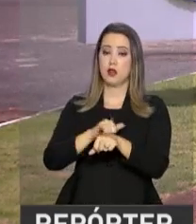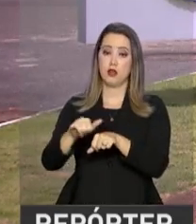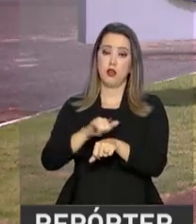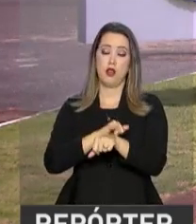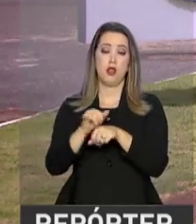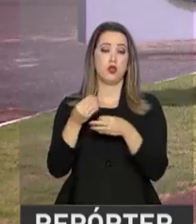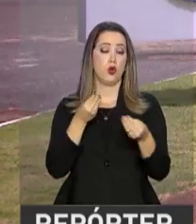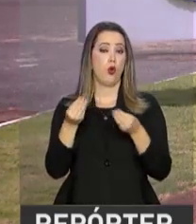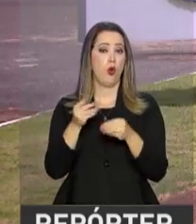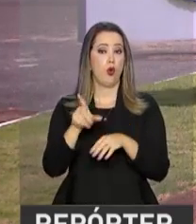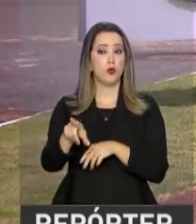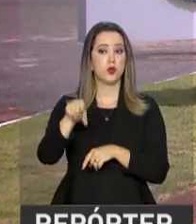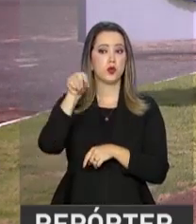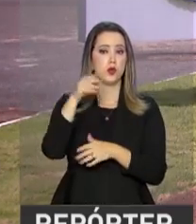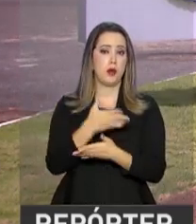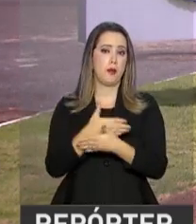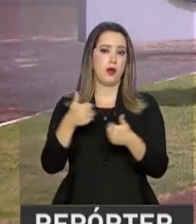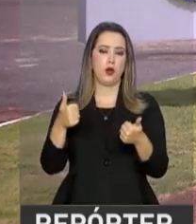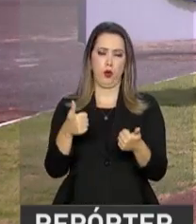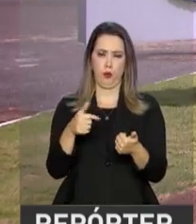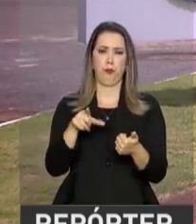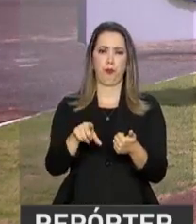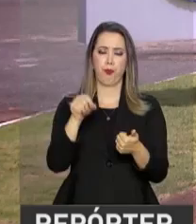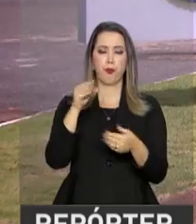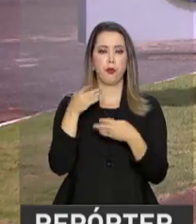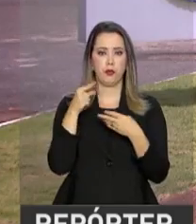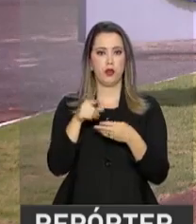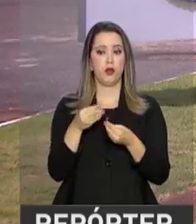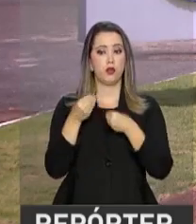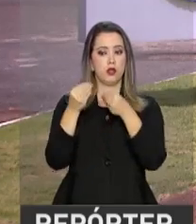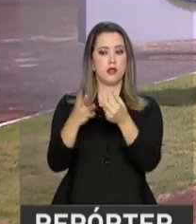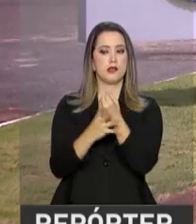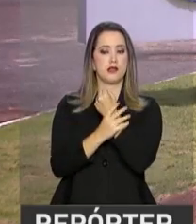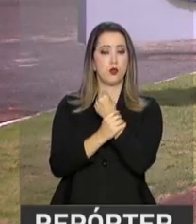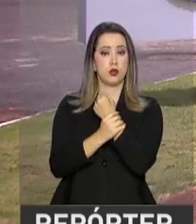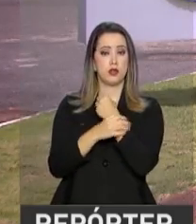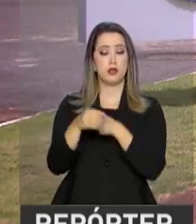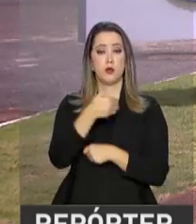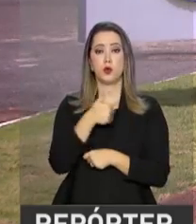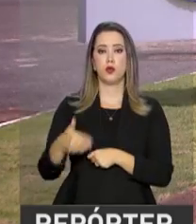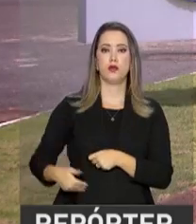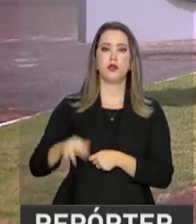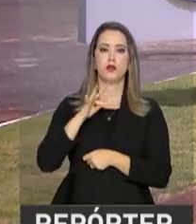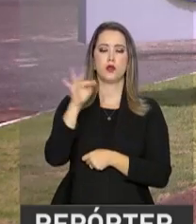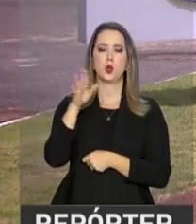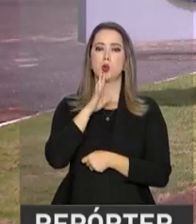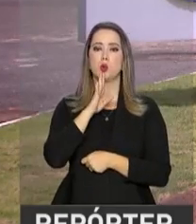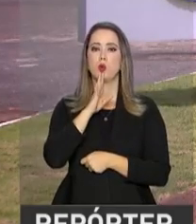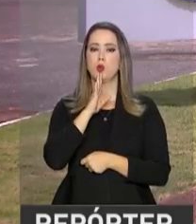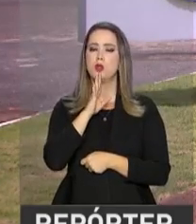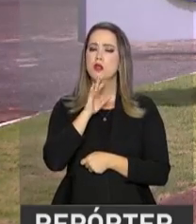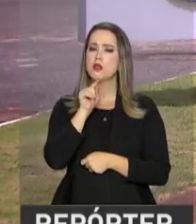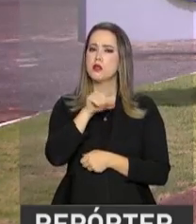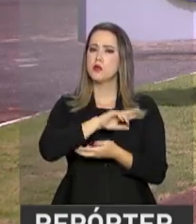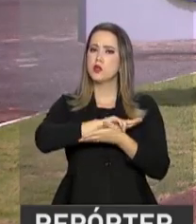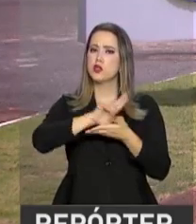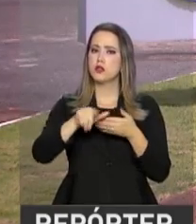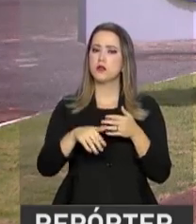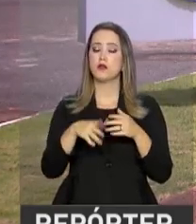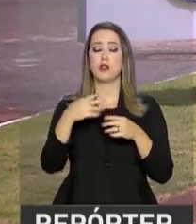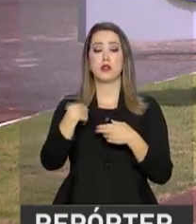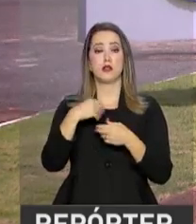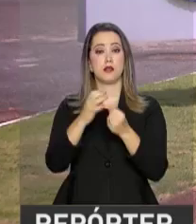de decisão a agência deve assegurar que o governo federal tem acesso a conhecimentos relativos à segurança